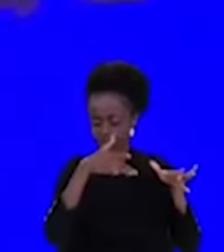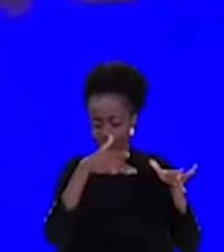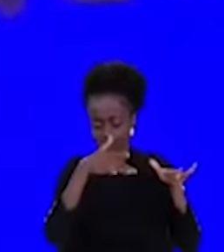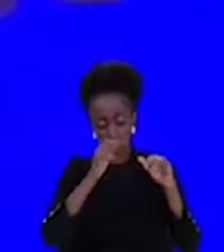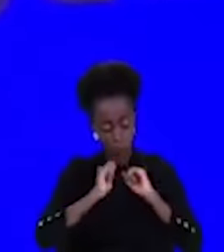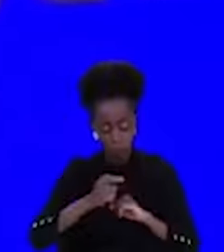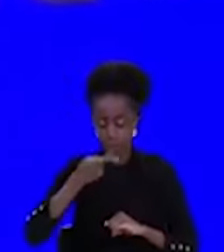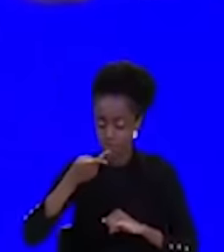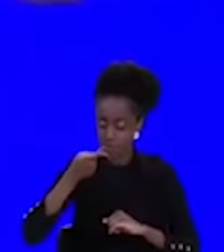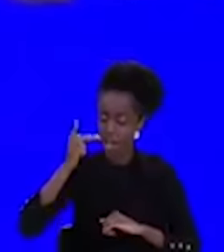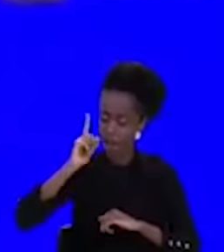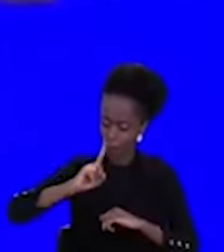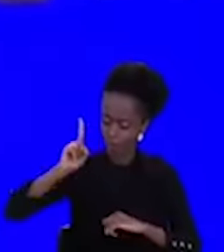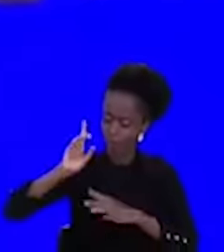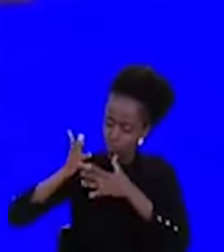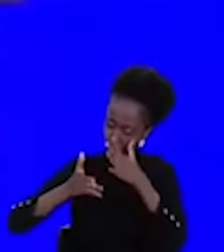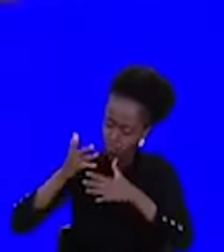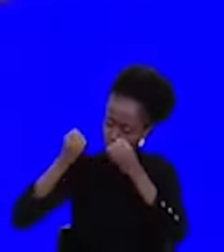Ele.